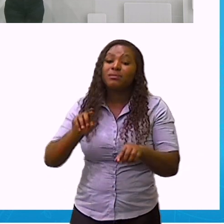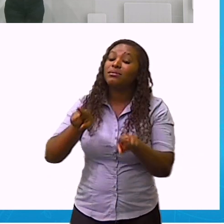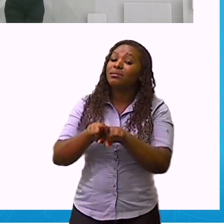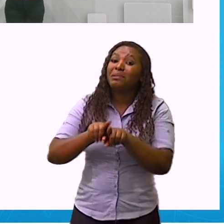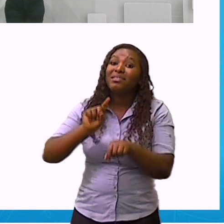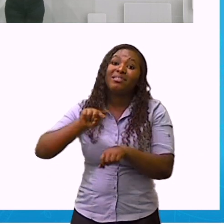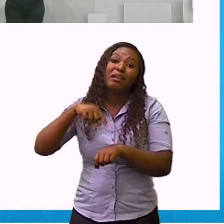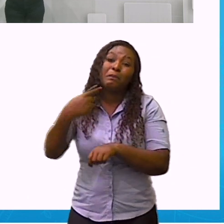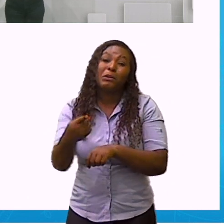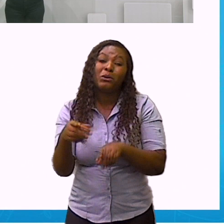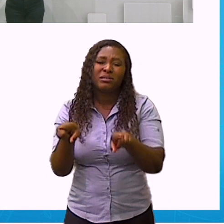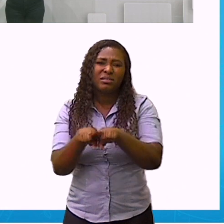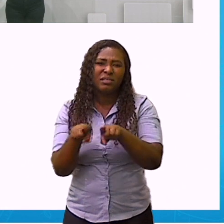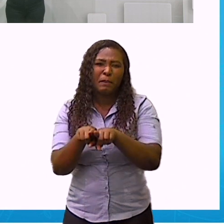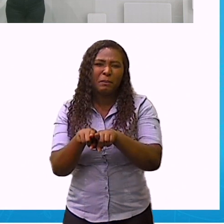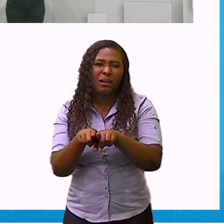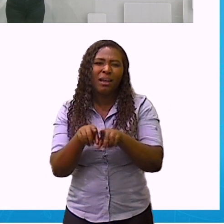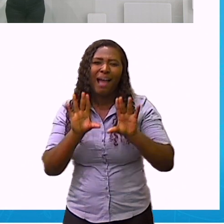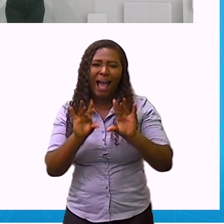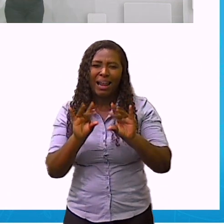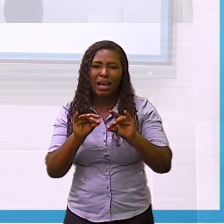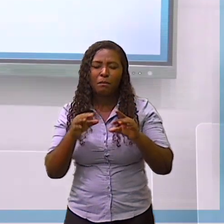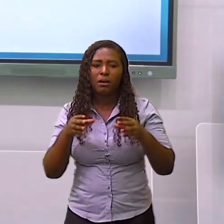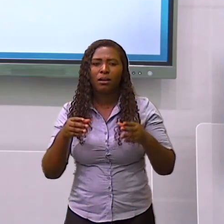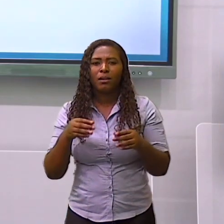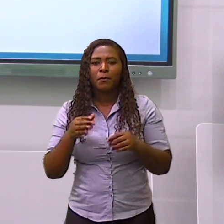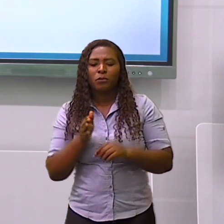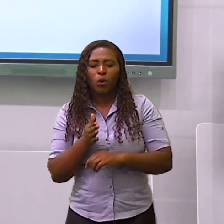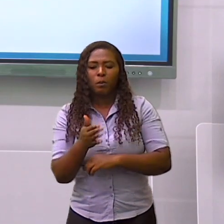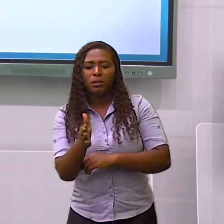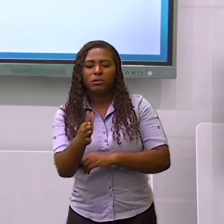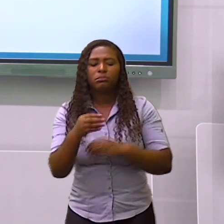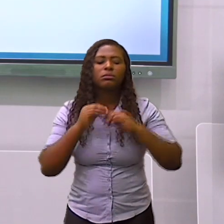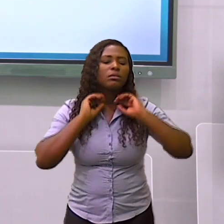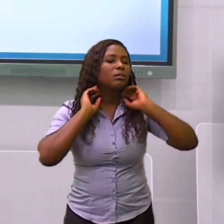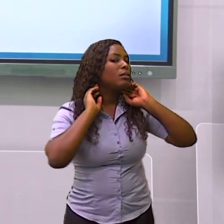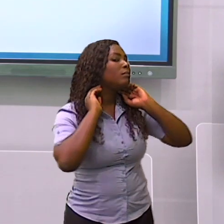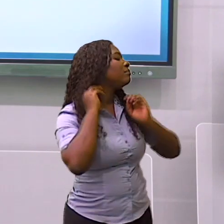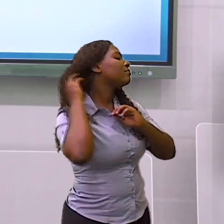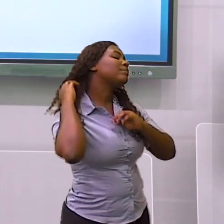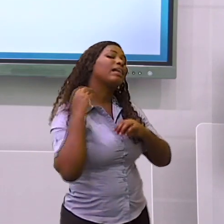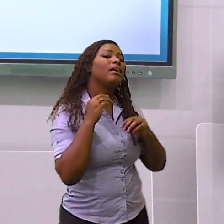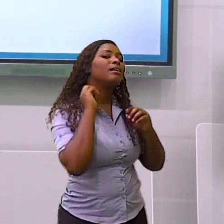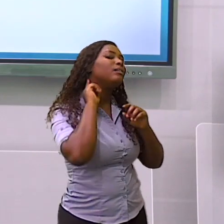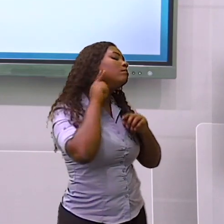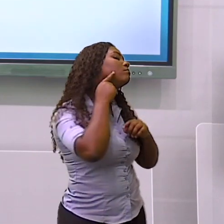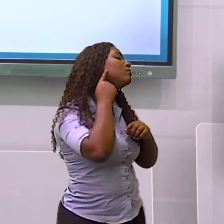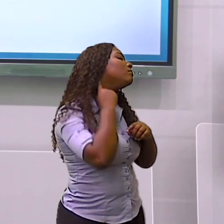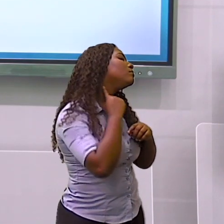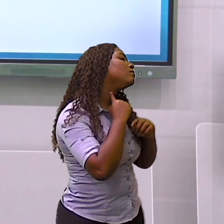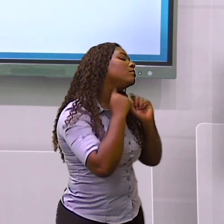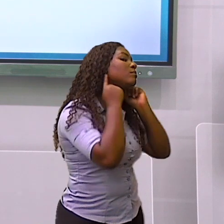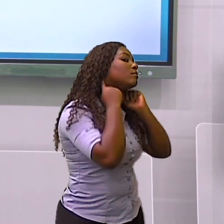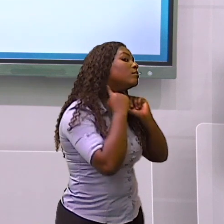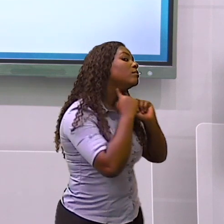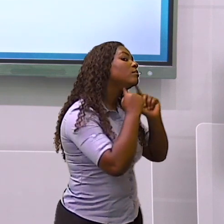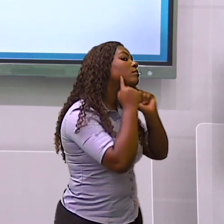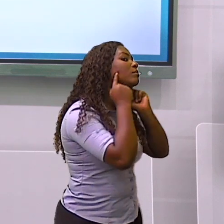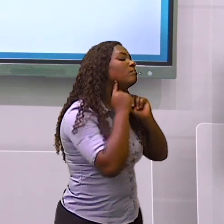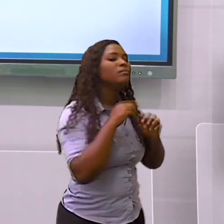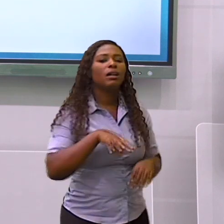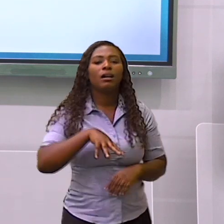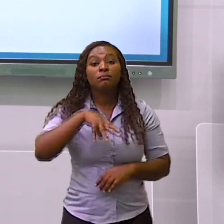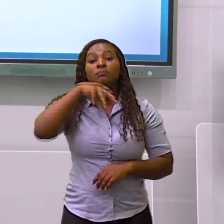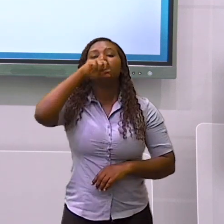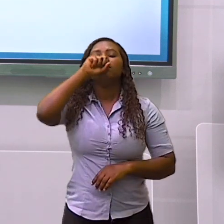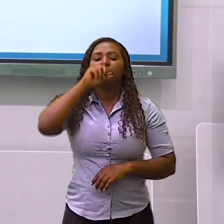tiveram as suas brânquias entupidas. Então, perceba o tamanho desses peixes, eles já estavam, né, ou até mesmo